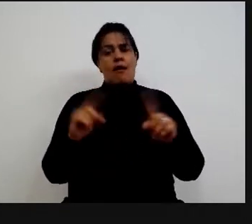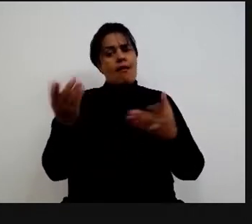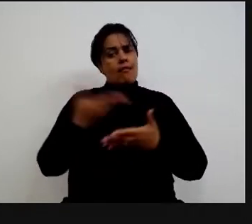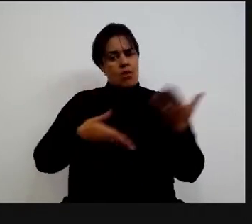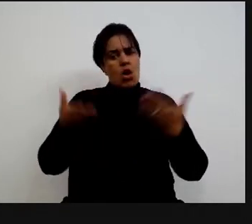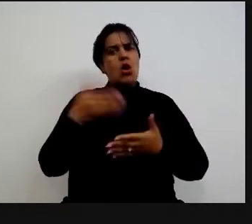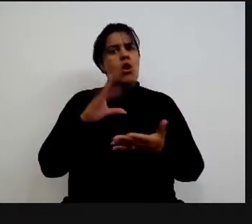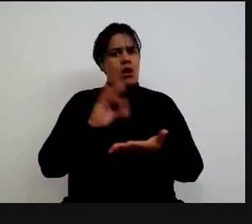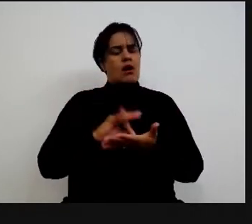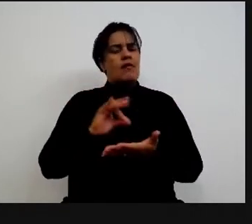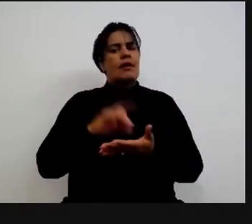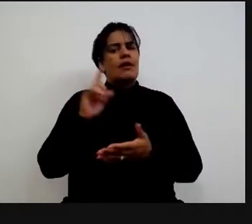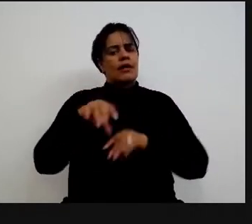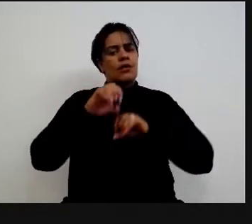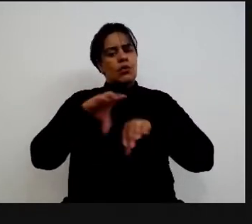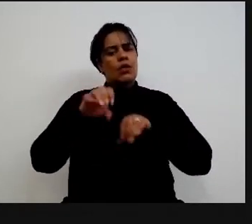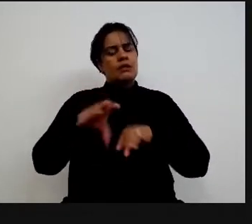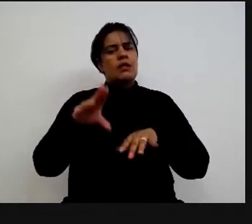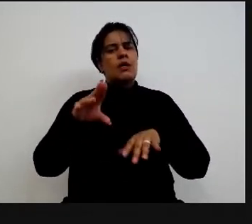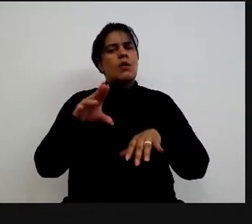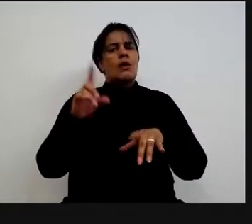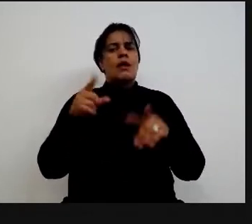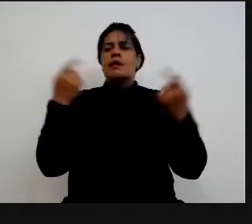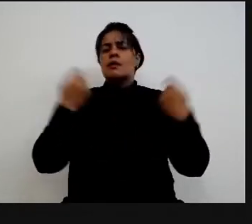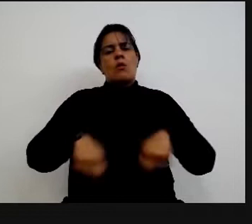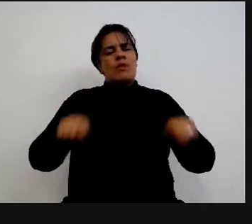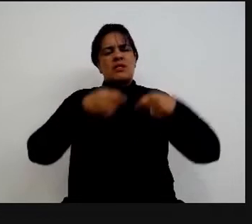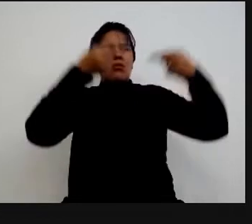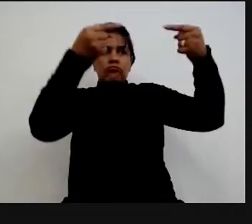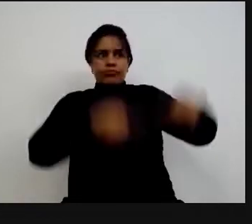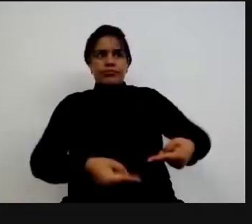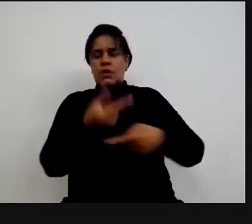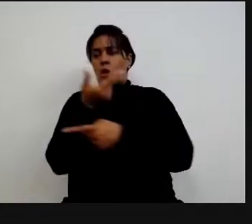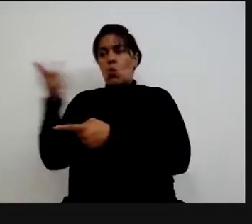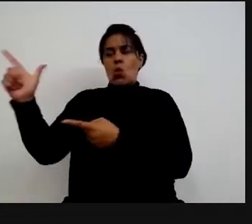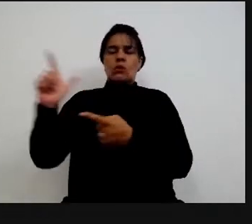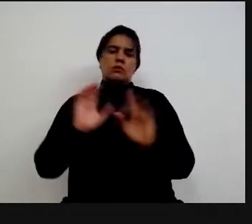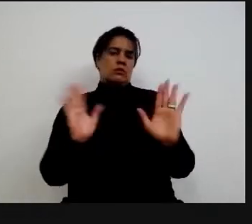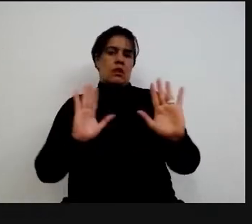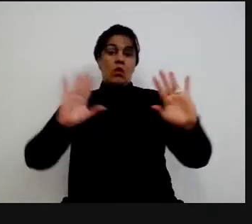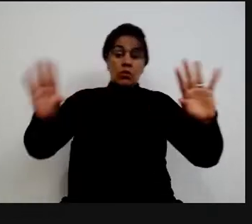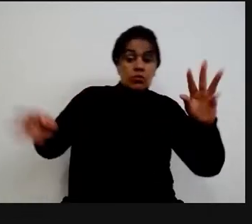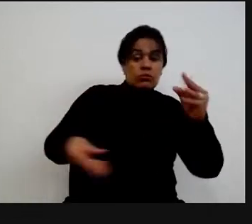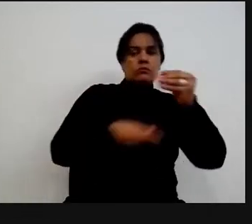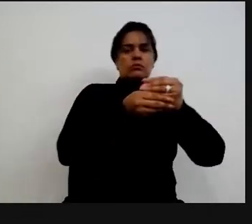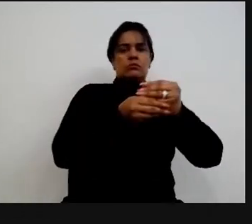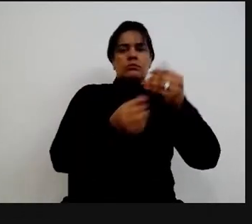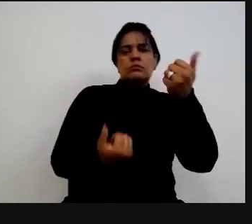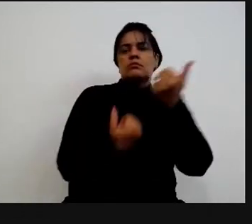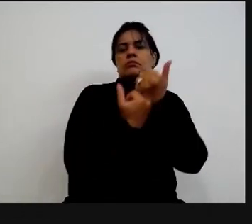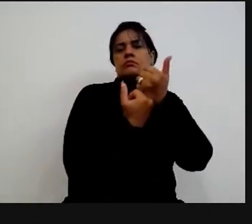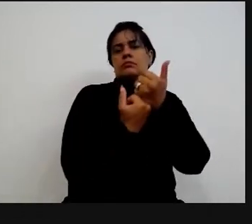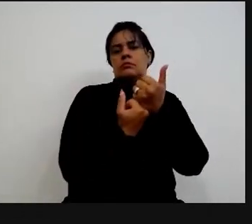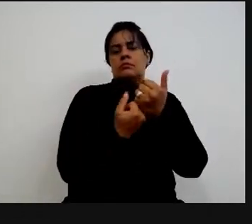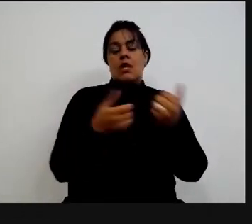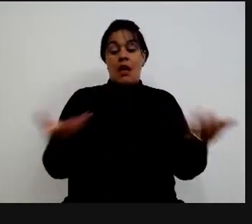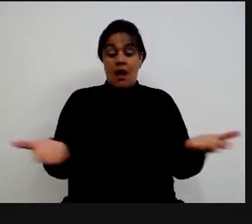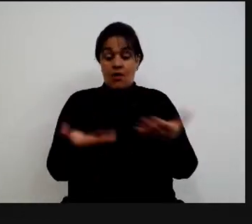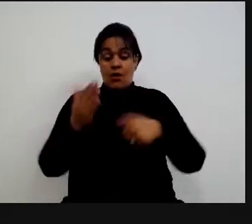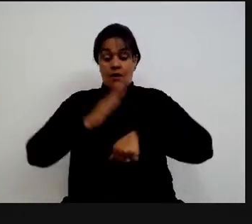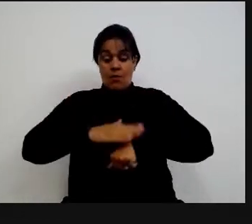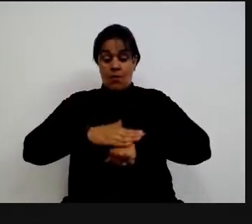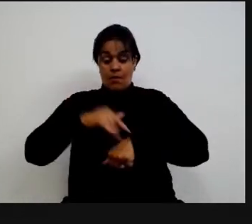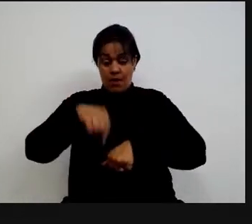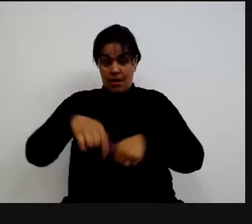educação corporativa ela não precisa realmente, como o Paulo falou, ser competitiva com outros. A gente precisa somar. E como é que a gente faz para somar? Esse momento aqui é um